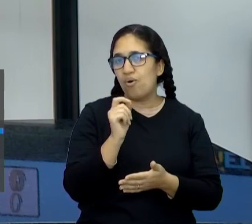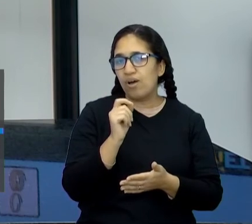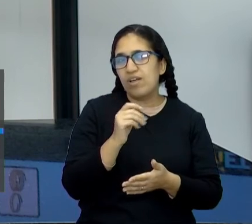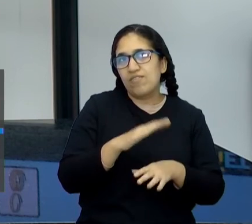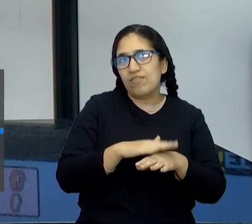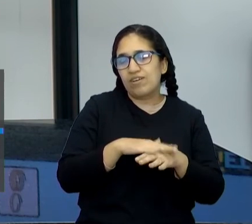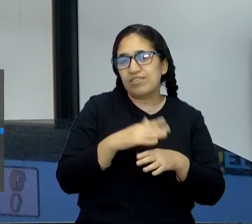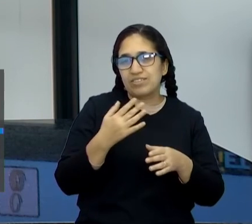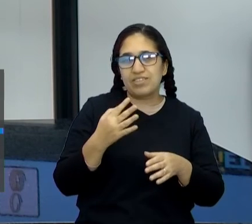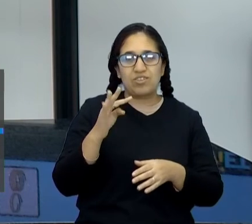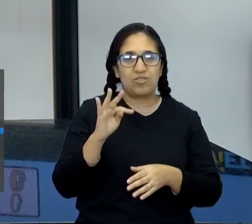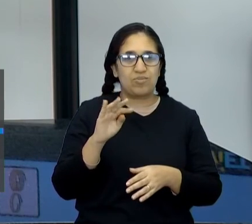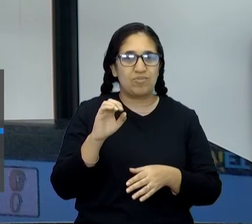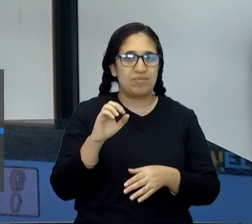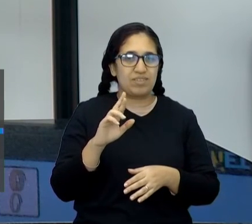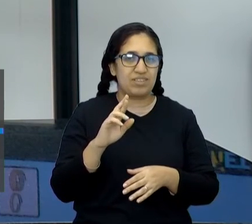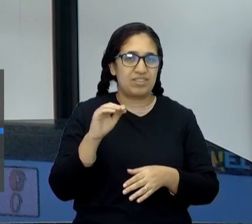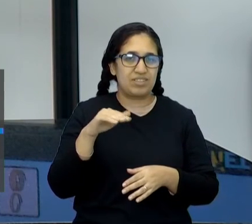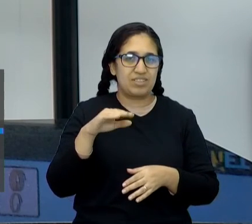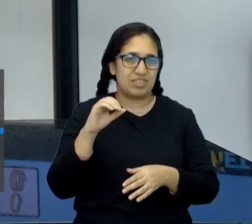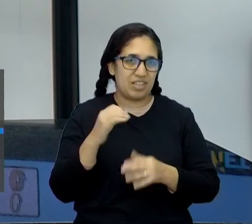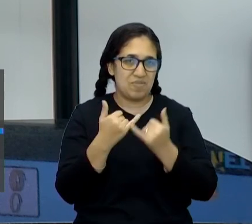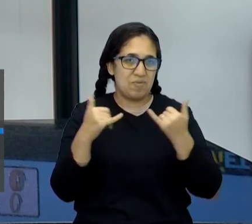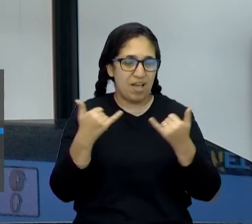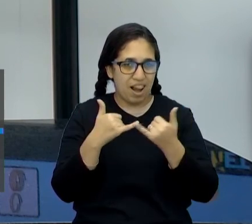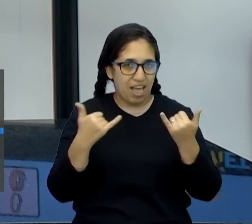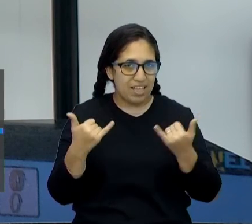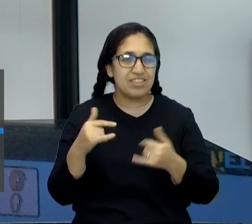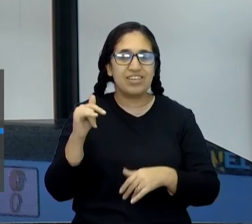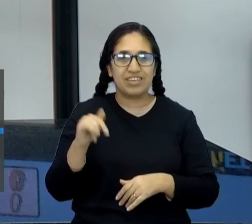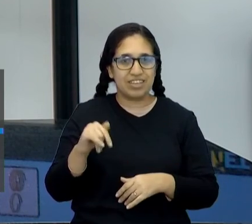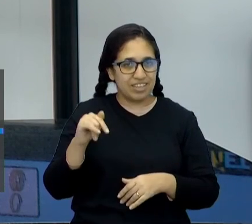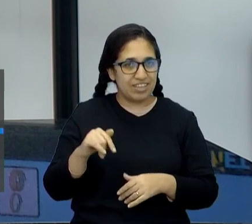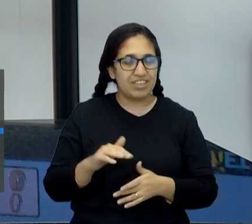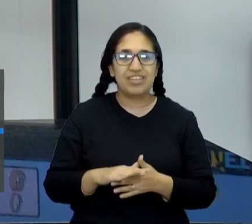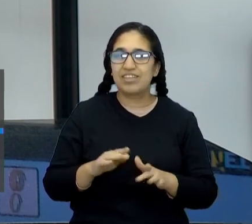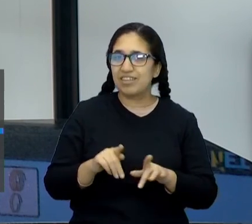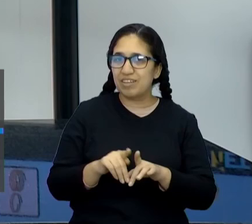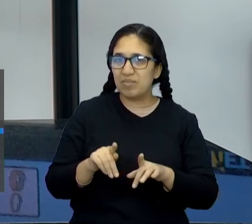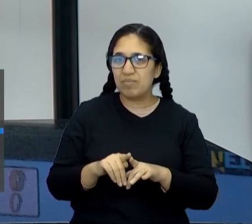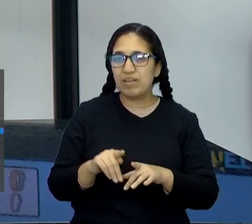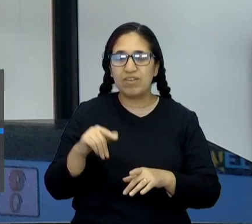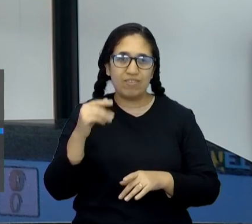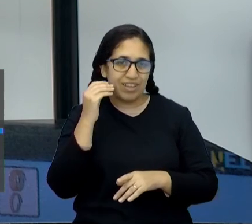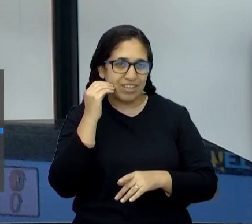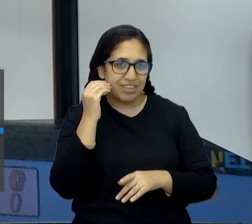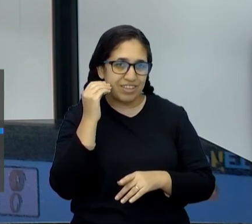uma termoelétrica aqui, um gerador. E também